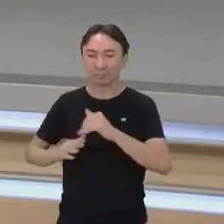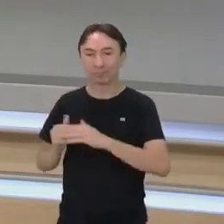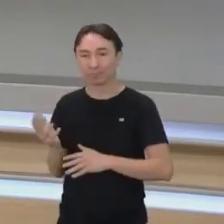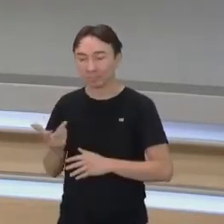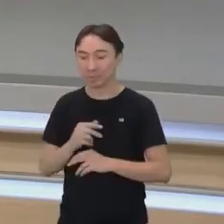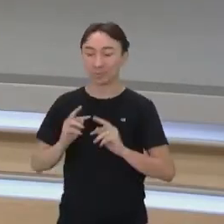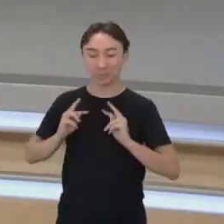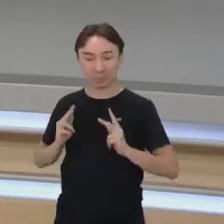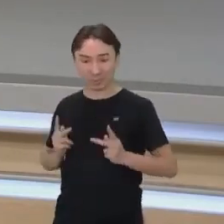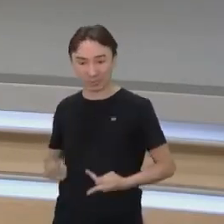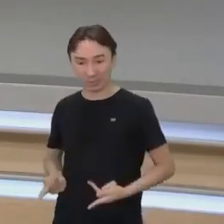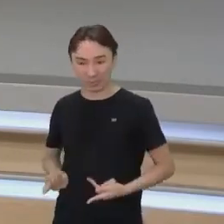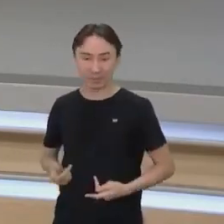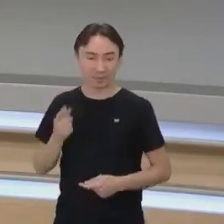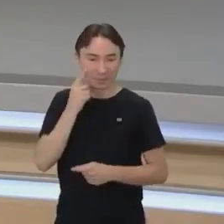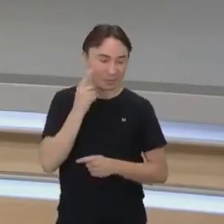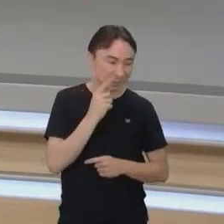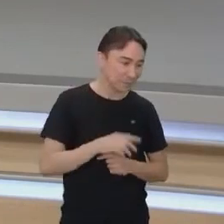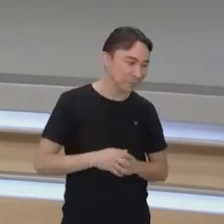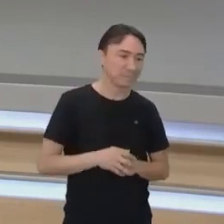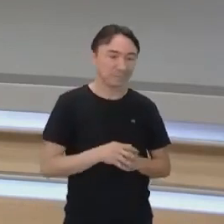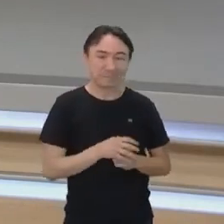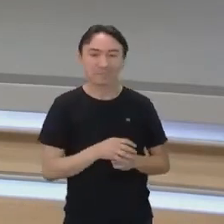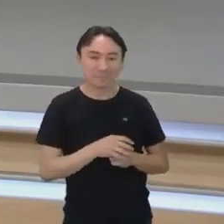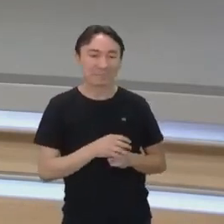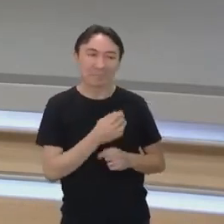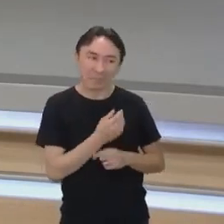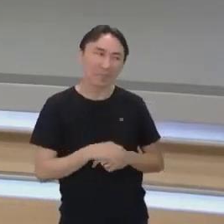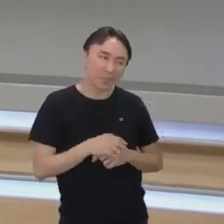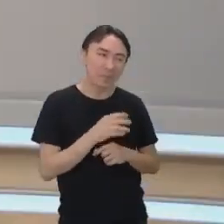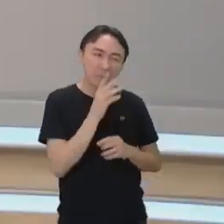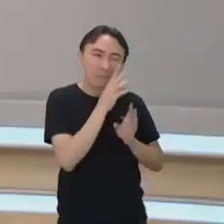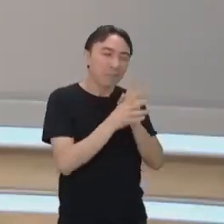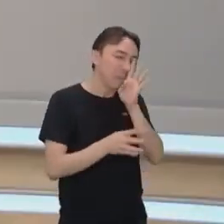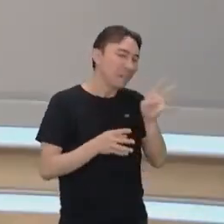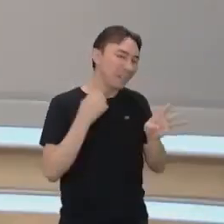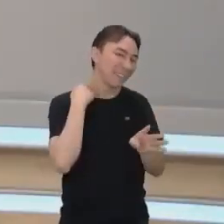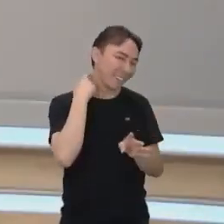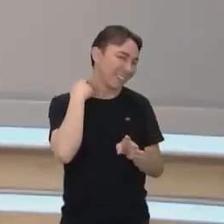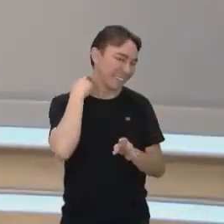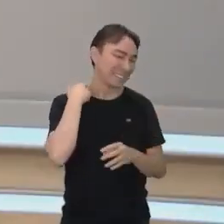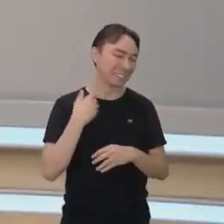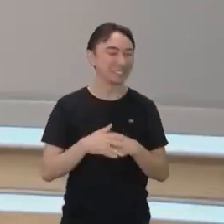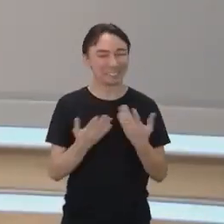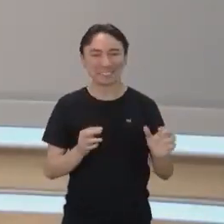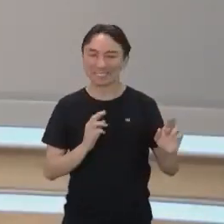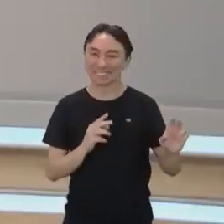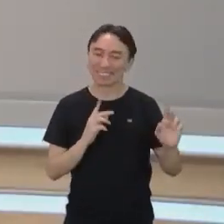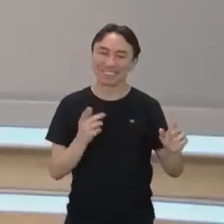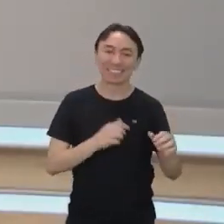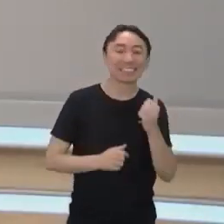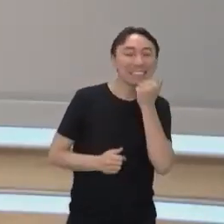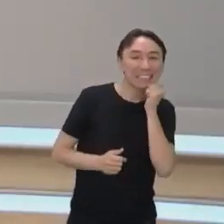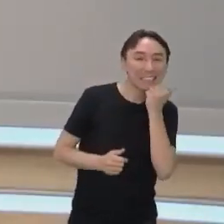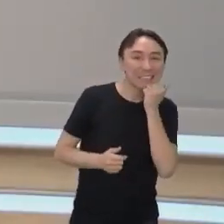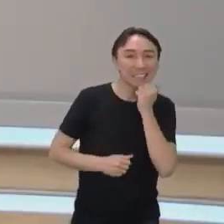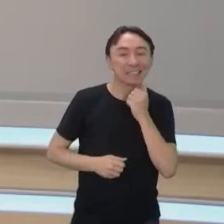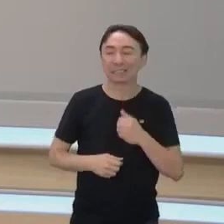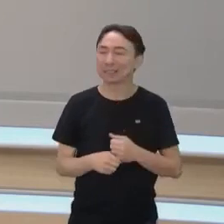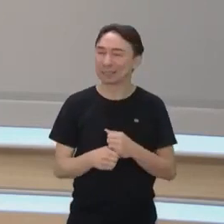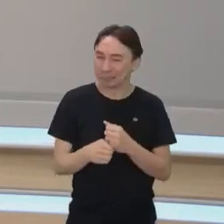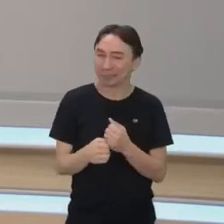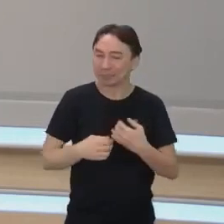ciências exatas. Muito obrigado pelo convite, vamos trabalhar. Legal. Professor, só para atualizar